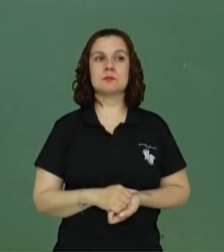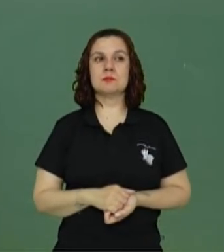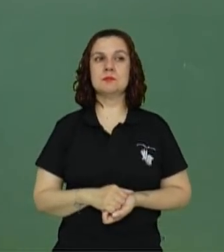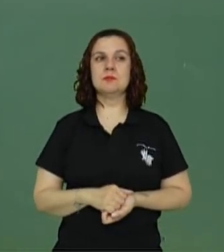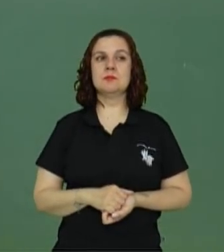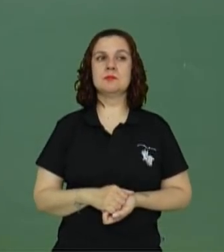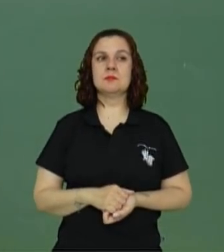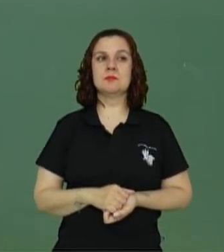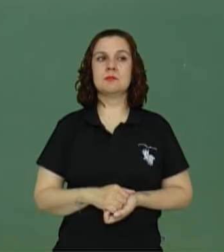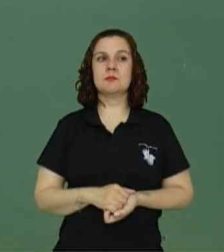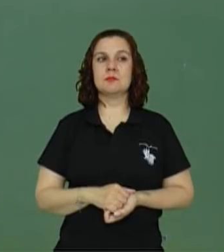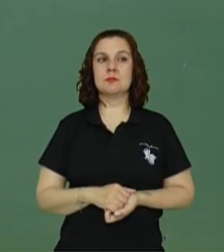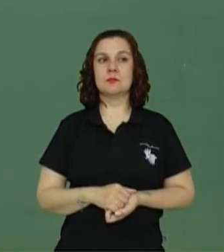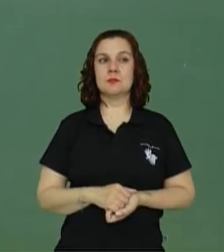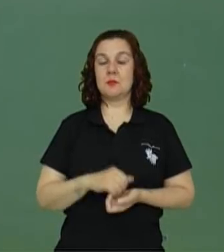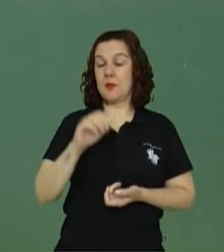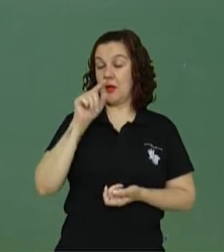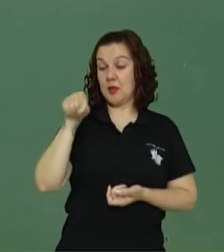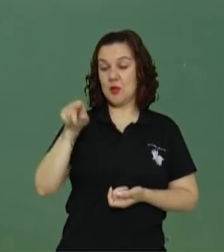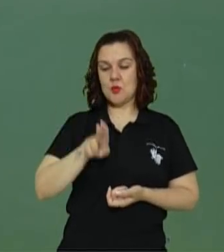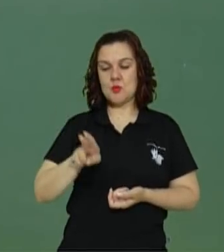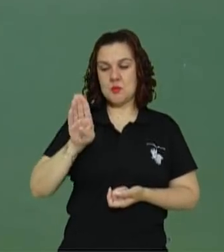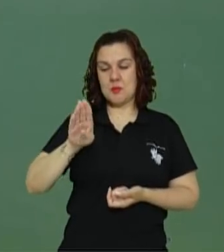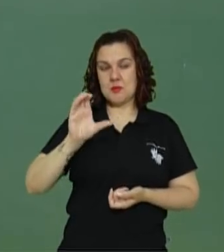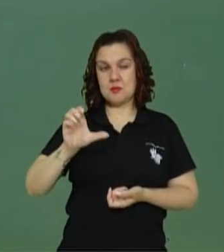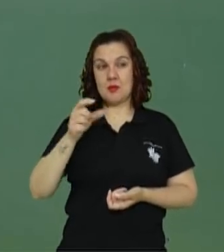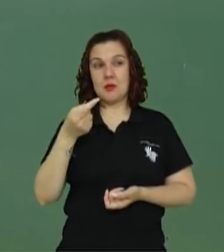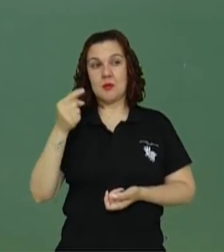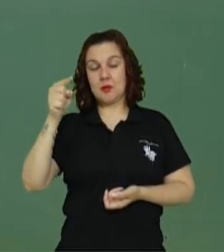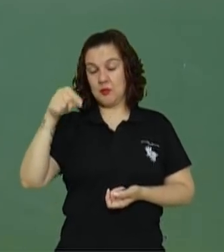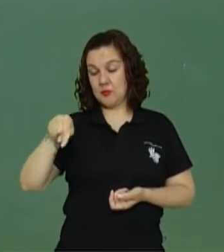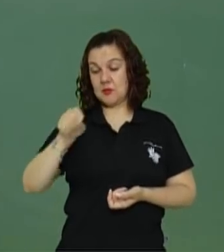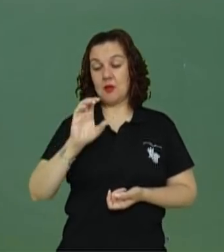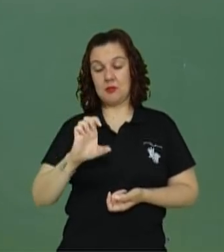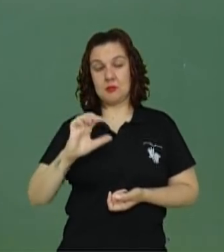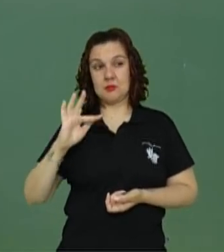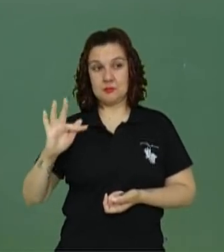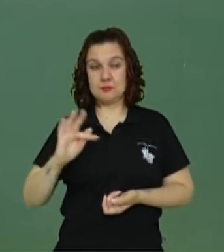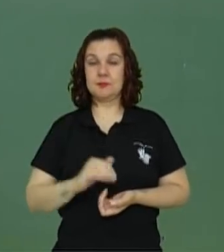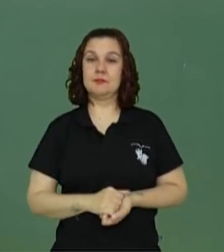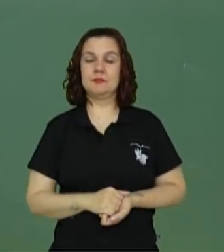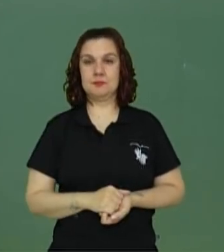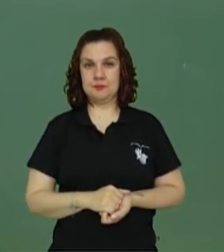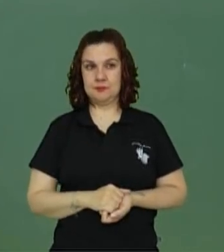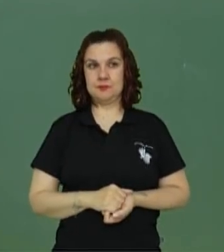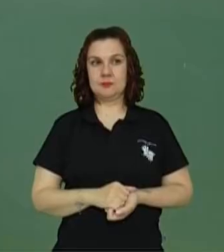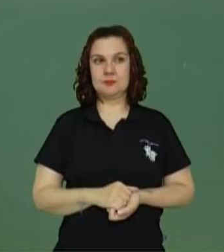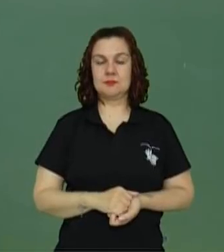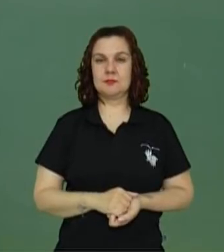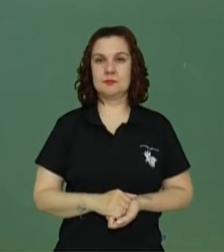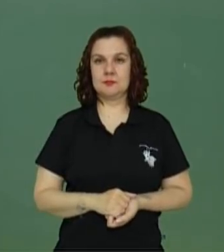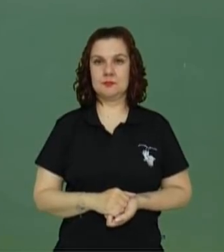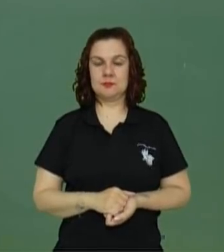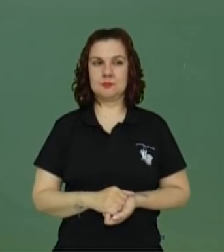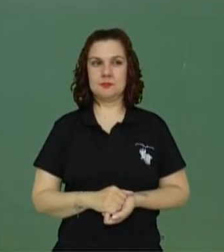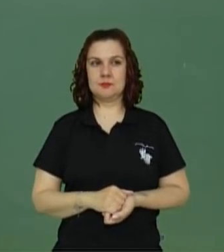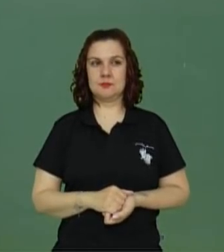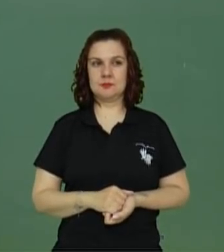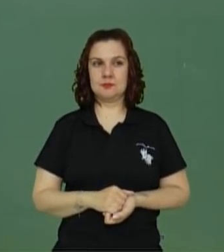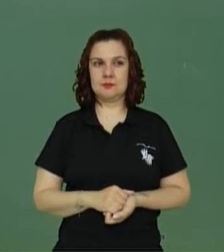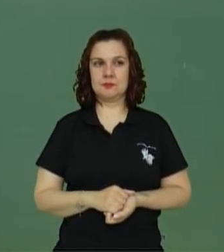está para, aqui eu usei BC, então aqui eu vou utilizar